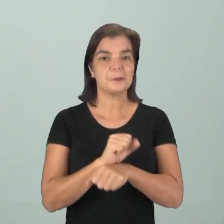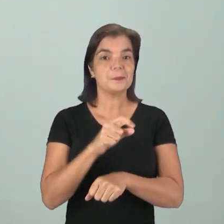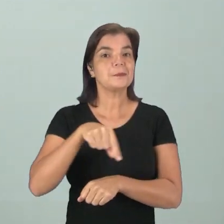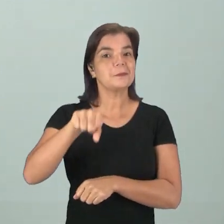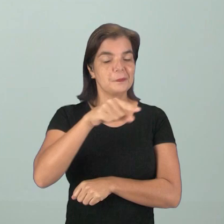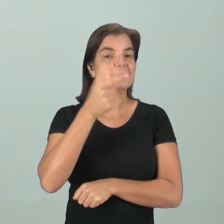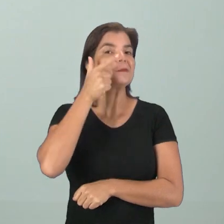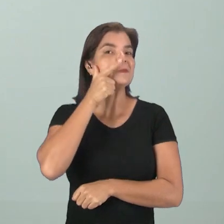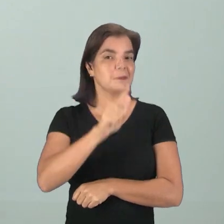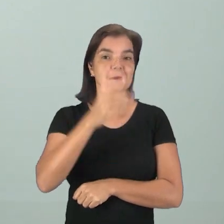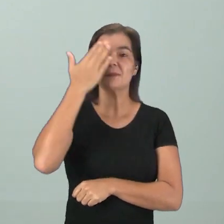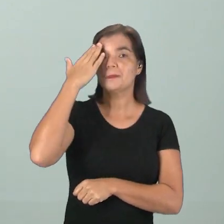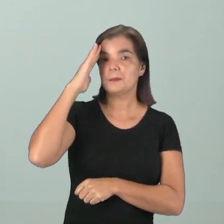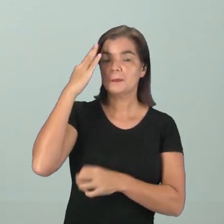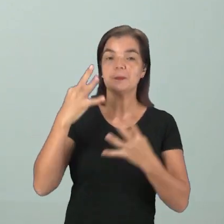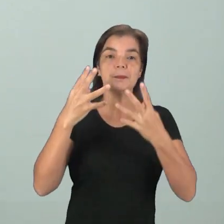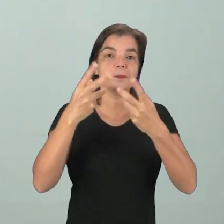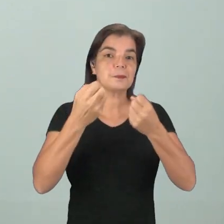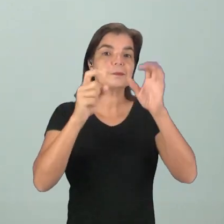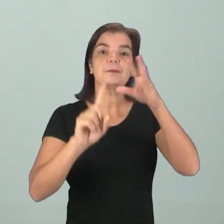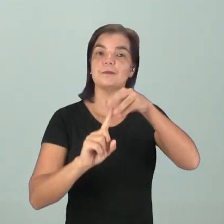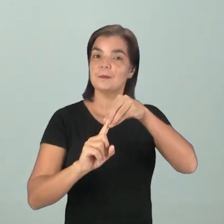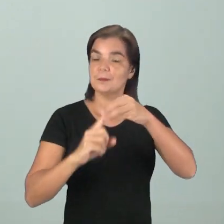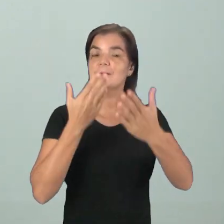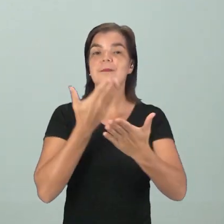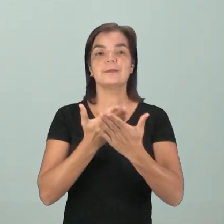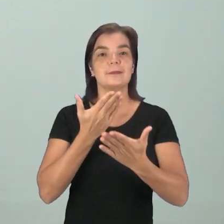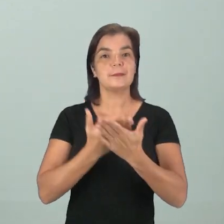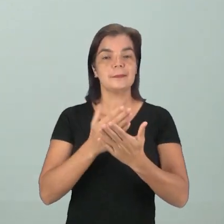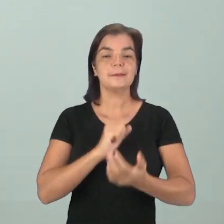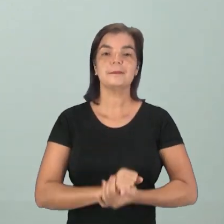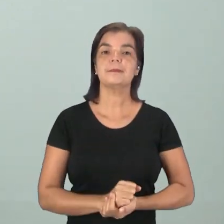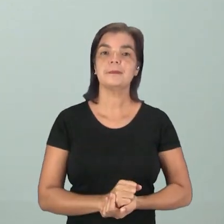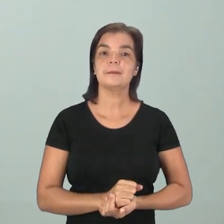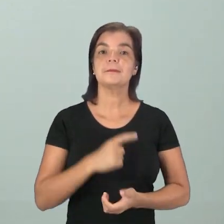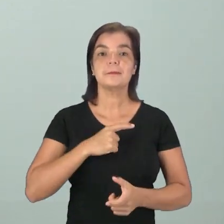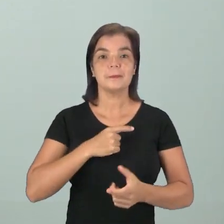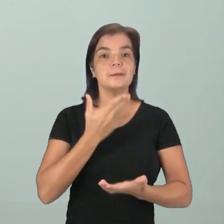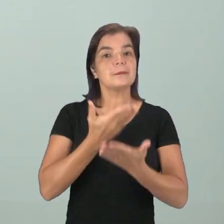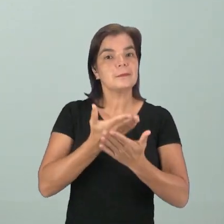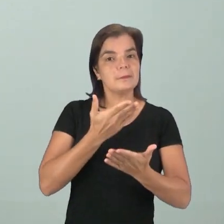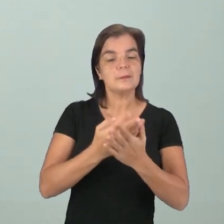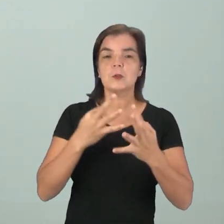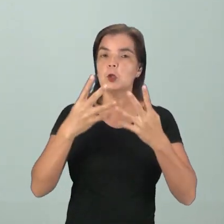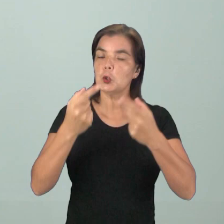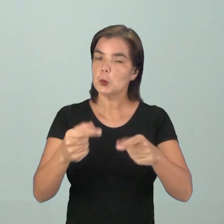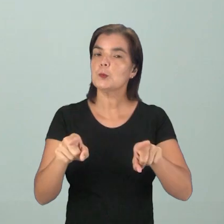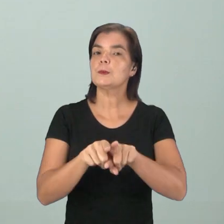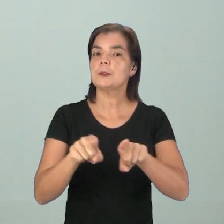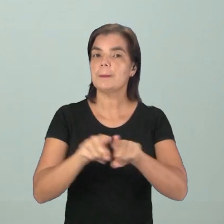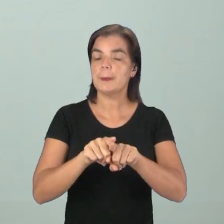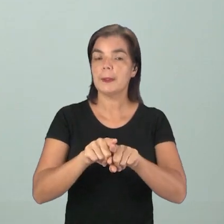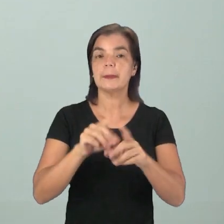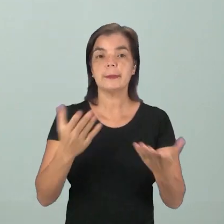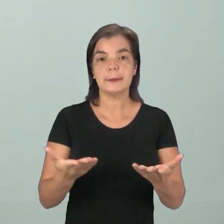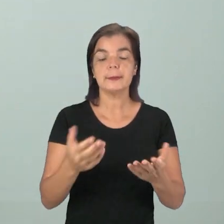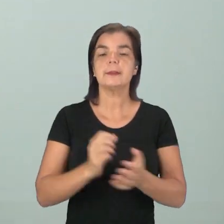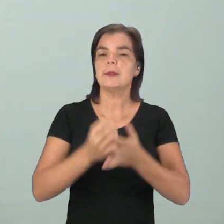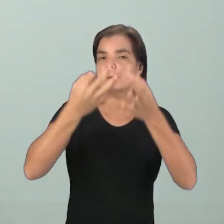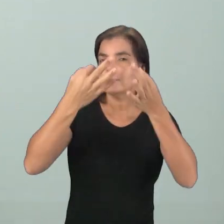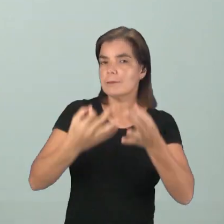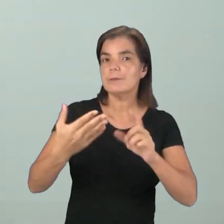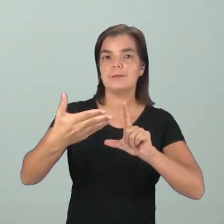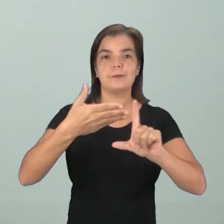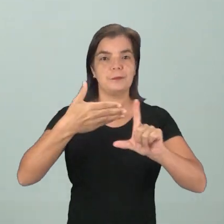que vocês tenham conseguido compreender todos os objetivos da nossa aula. Para ter acesso a essa aula e todas as outras aulas na